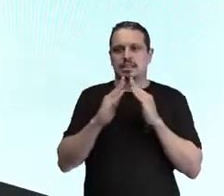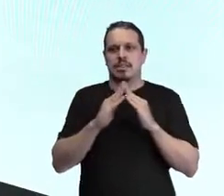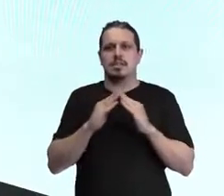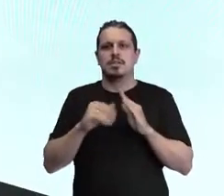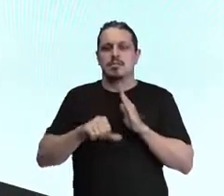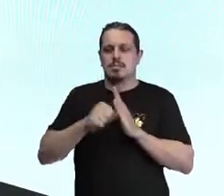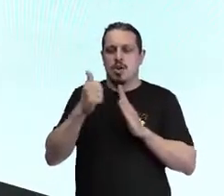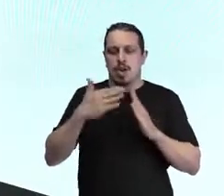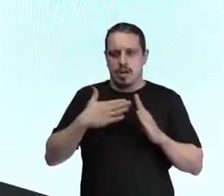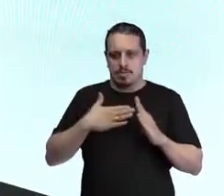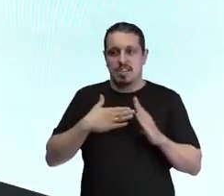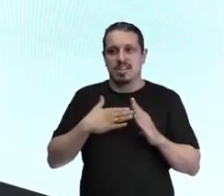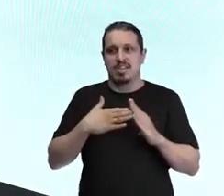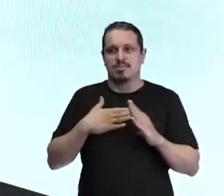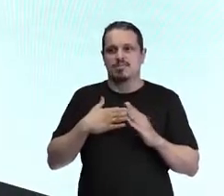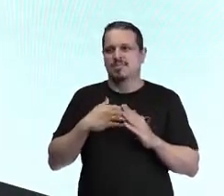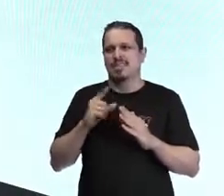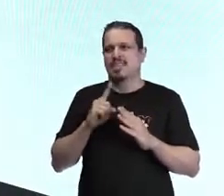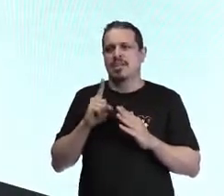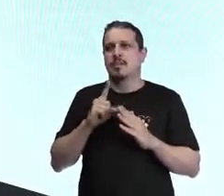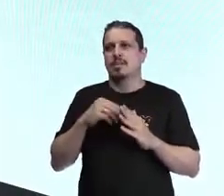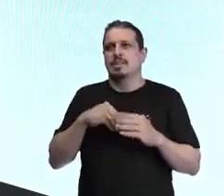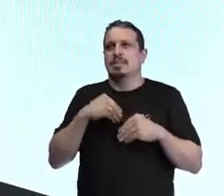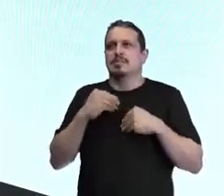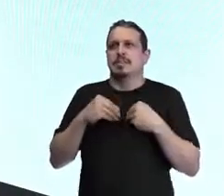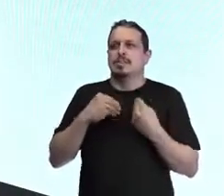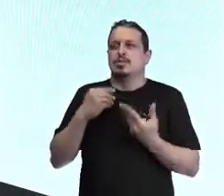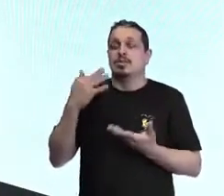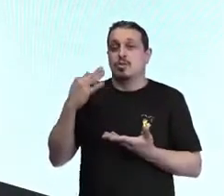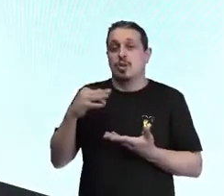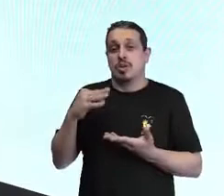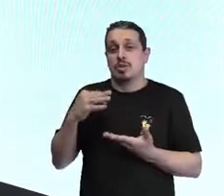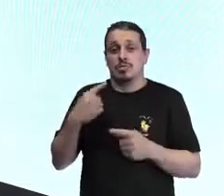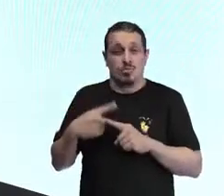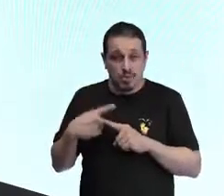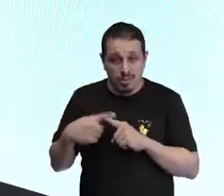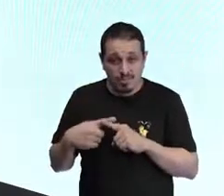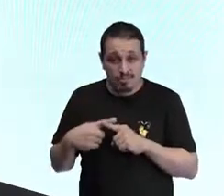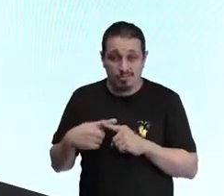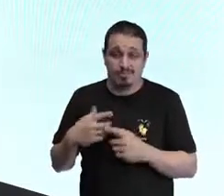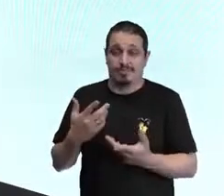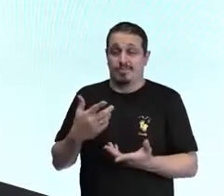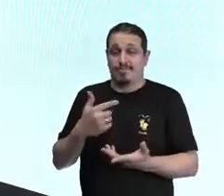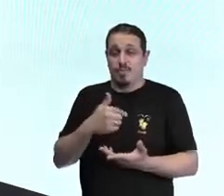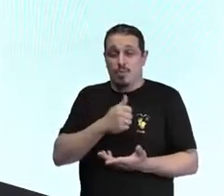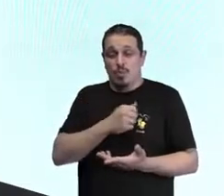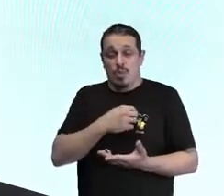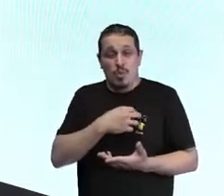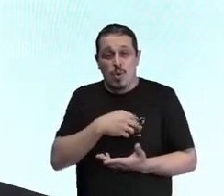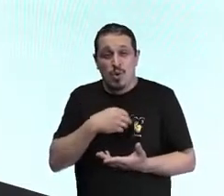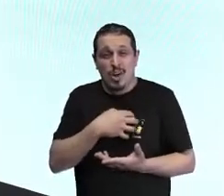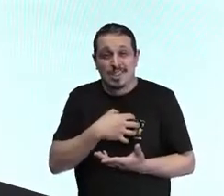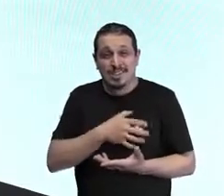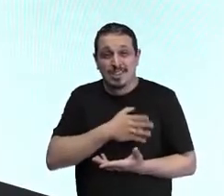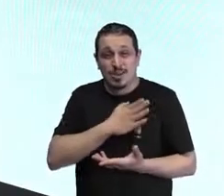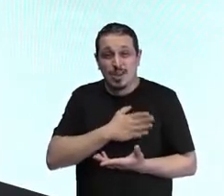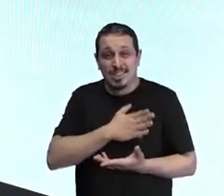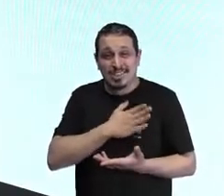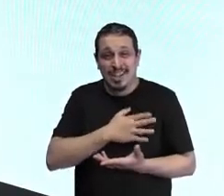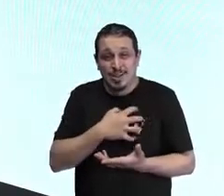para não sentir essa dor, para não ver os filhos serem humilhados publicamente, porque isso dói nelas